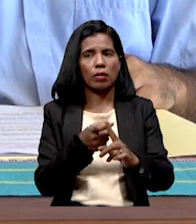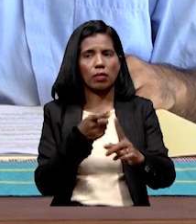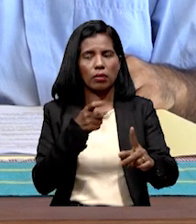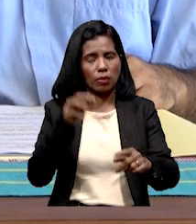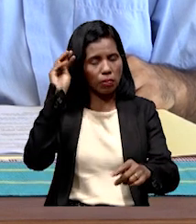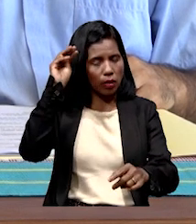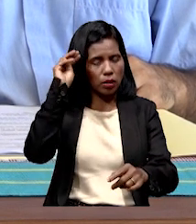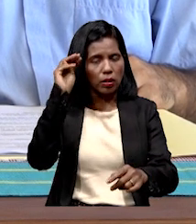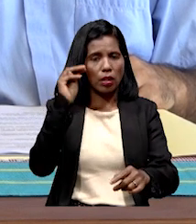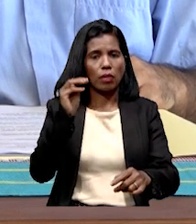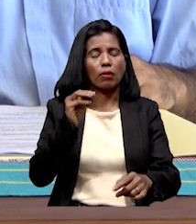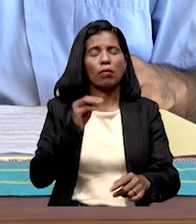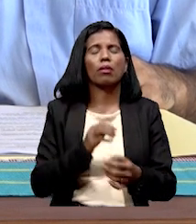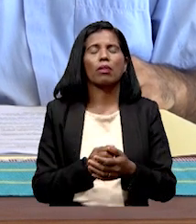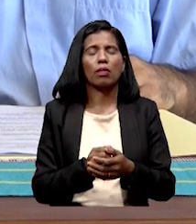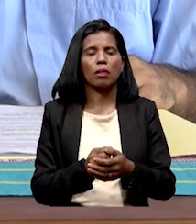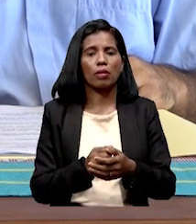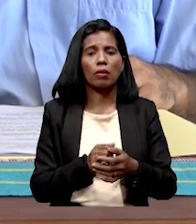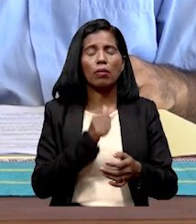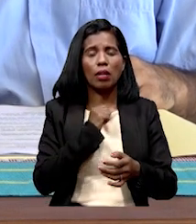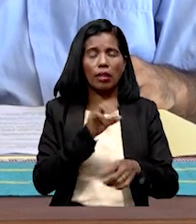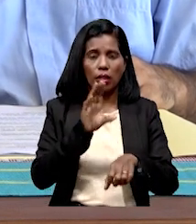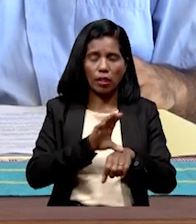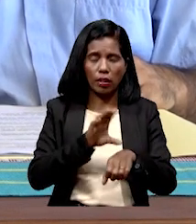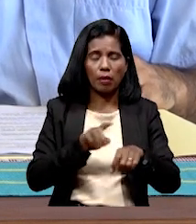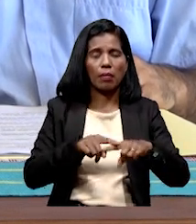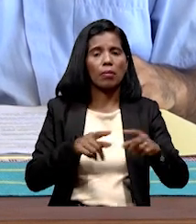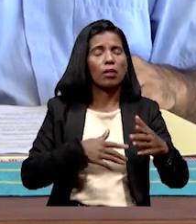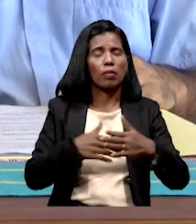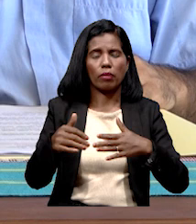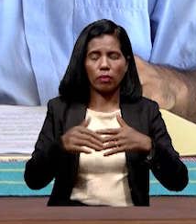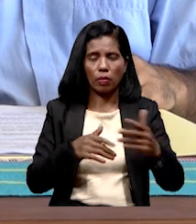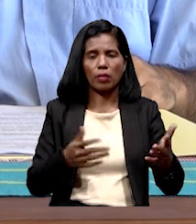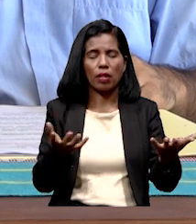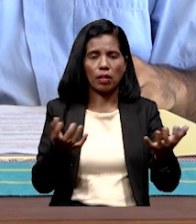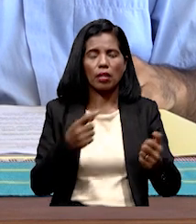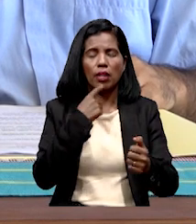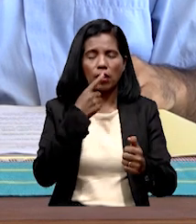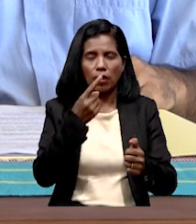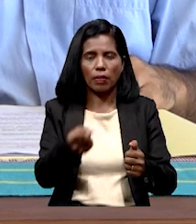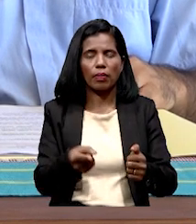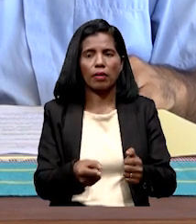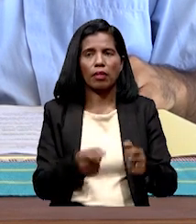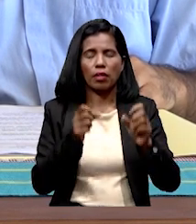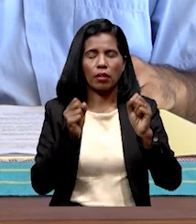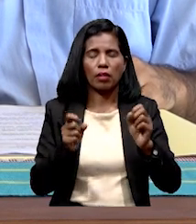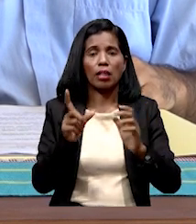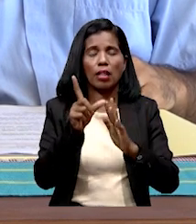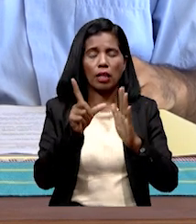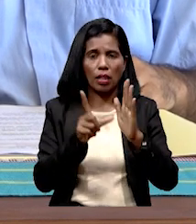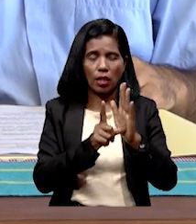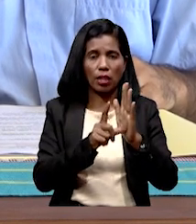ministério sacerdotal nian, mai ben nia conforme restrito, hateten, no norma sira igreja